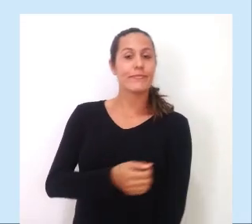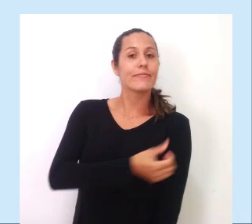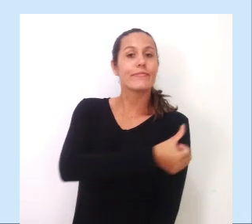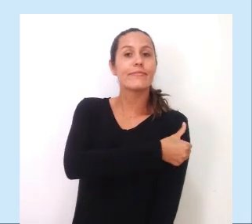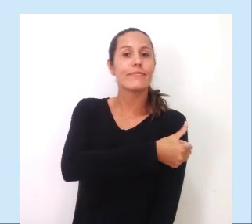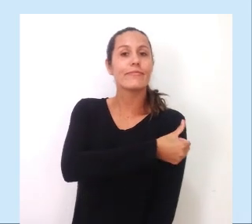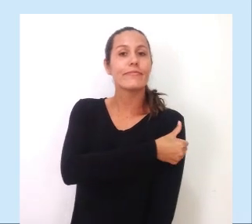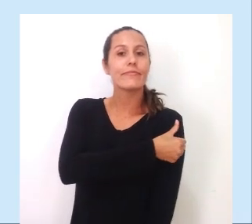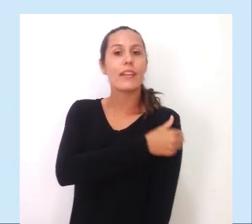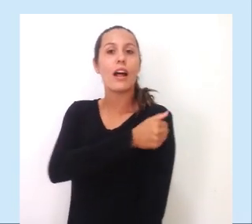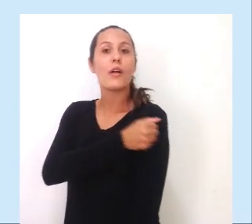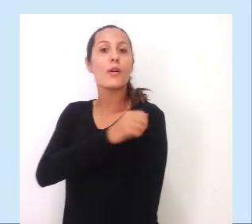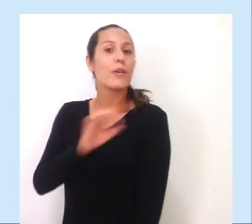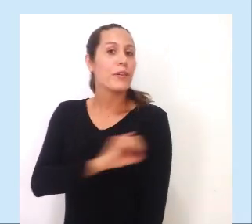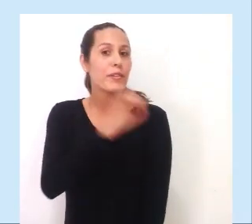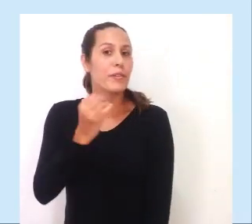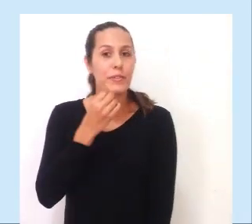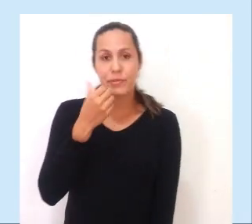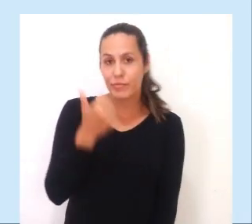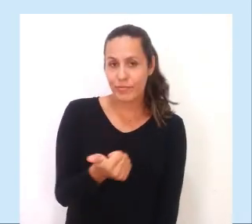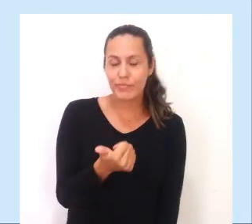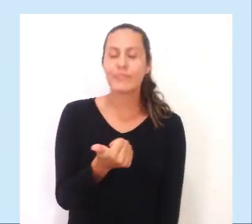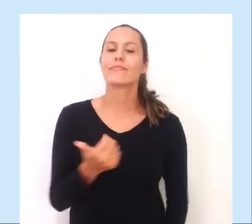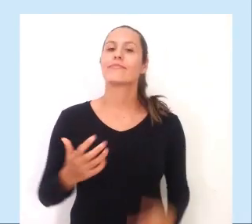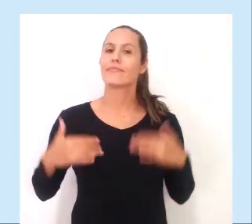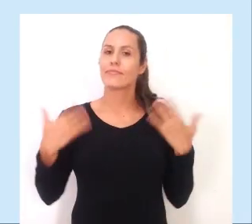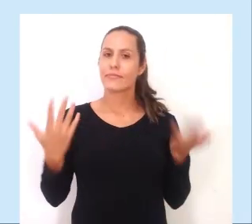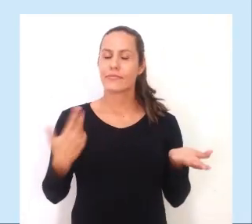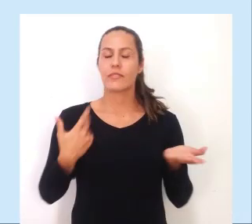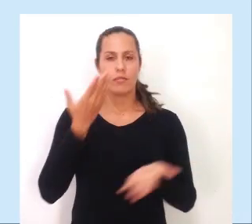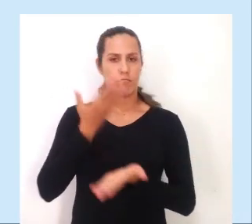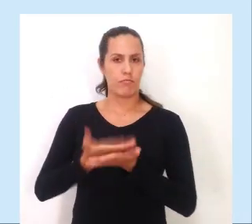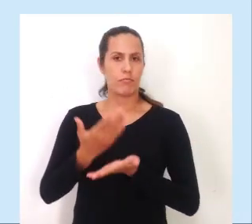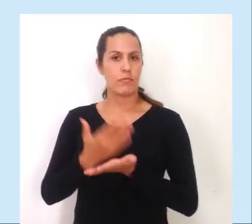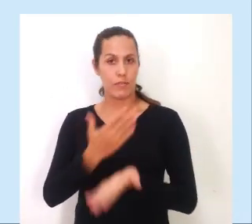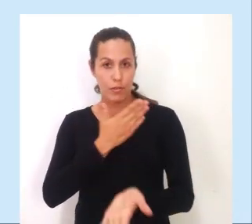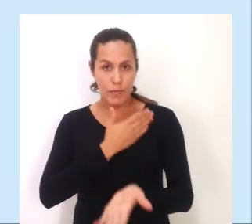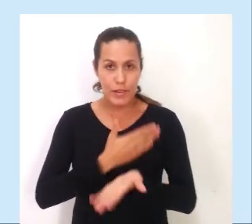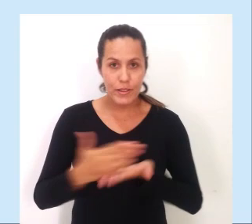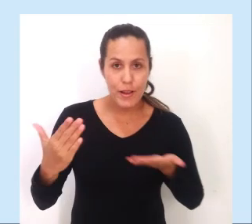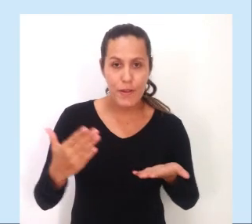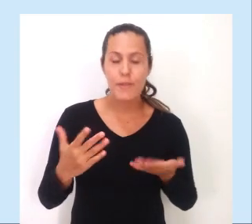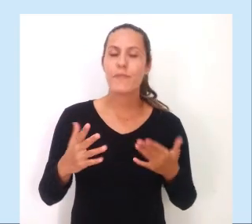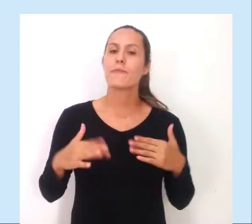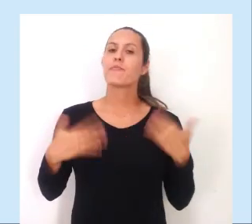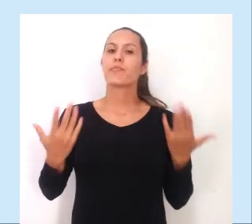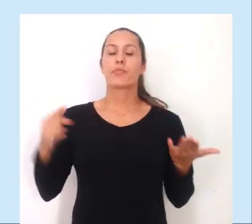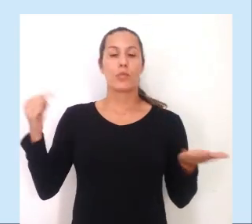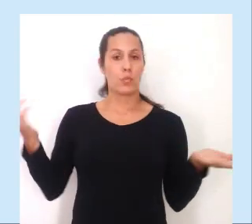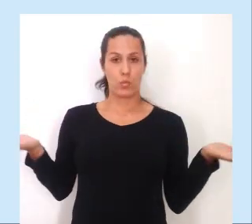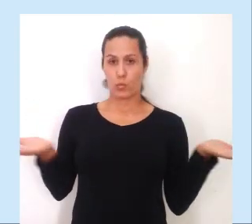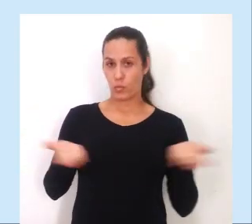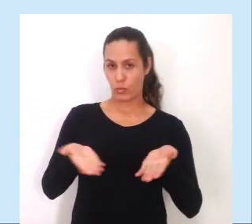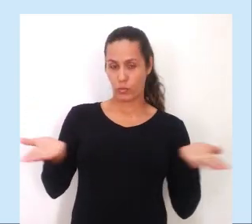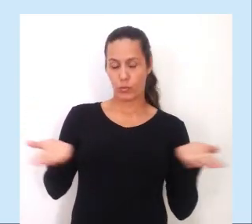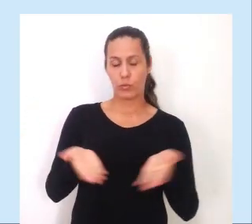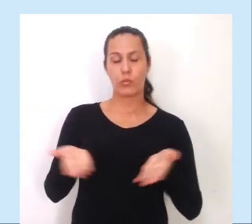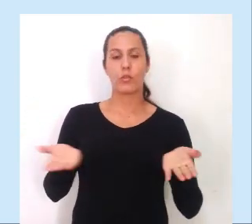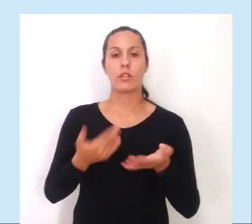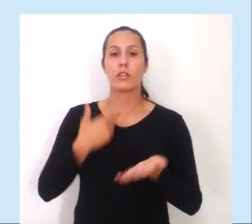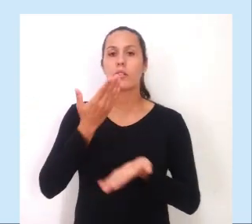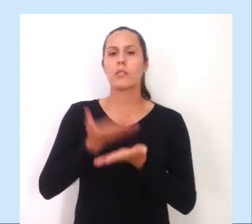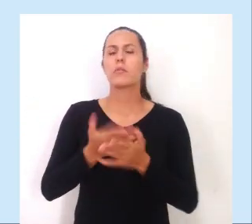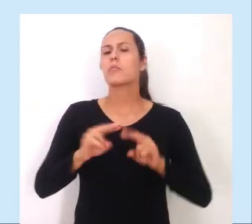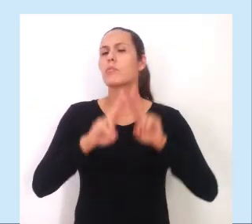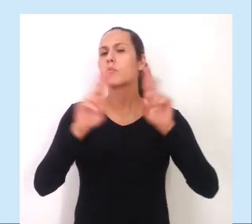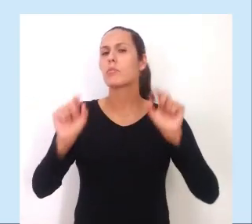E aí, galerinha do sexto ano, tudo bom? Vamos começar mais uma aula do EducaPE. Hoje nós